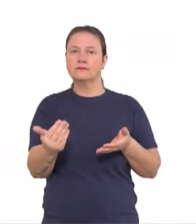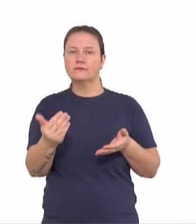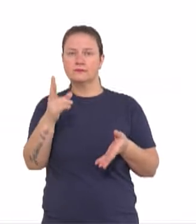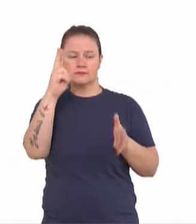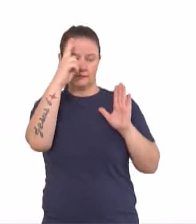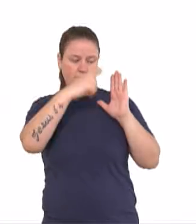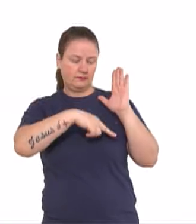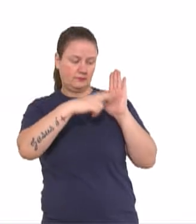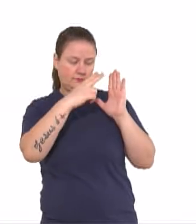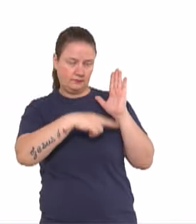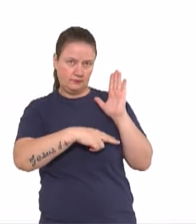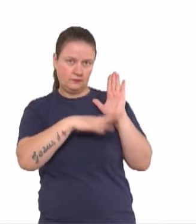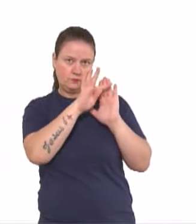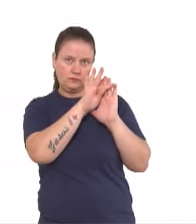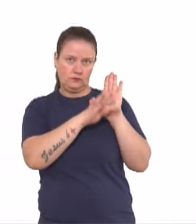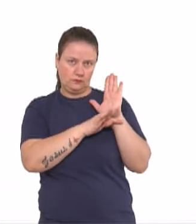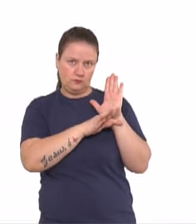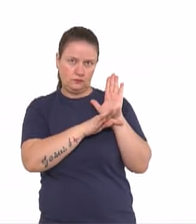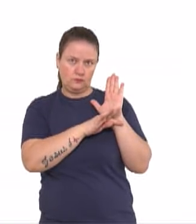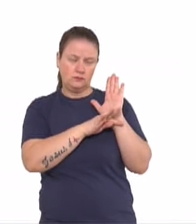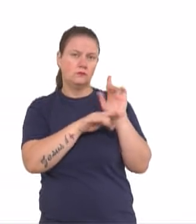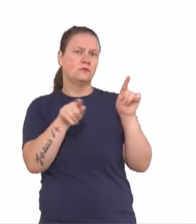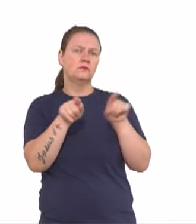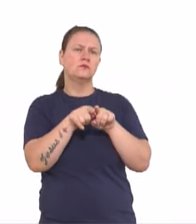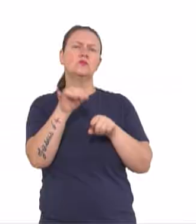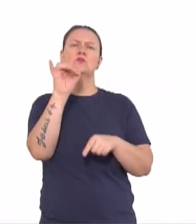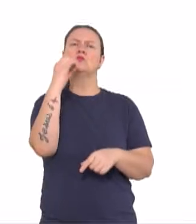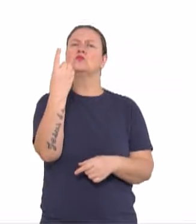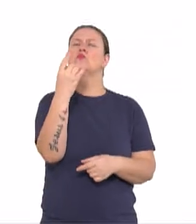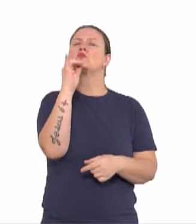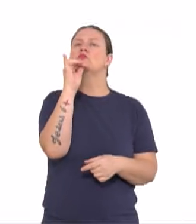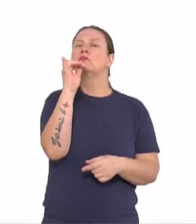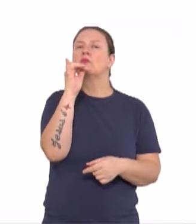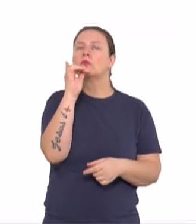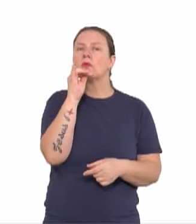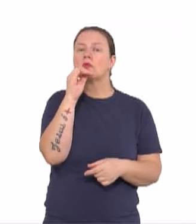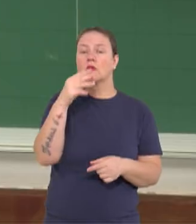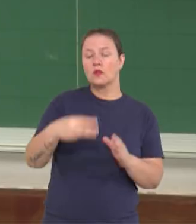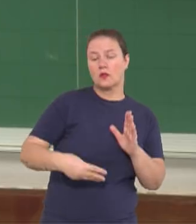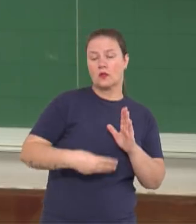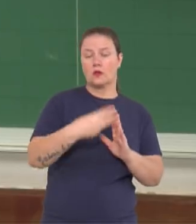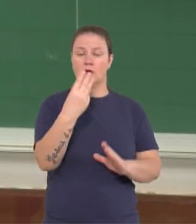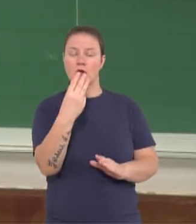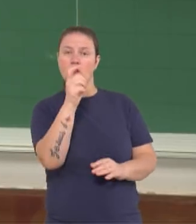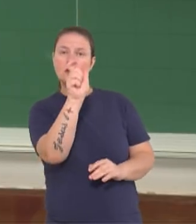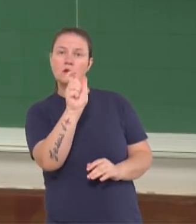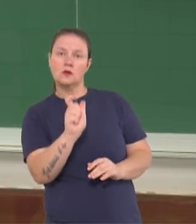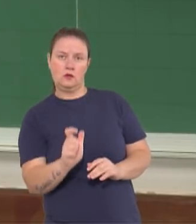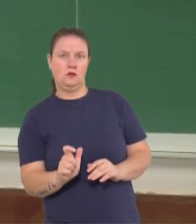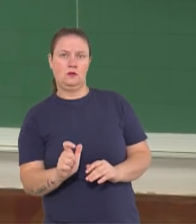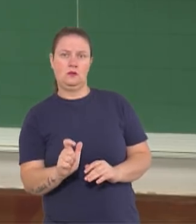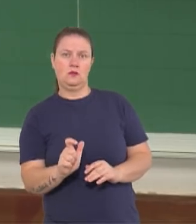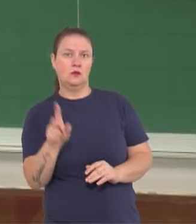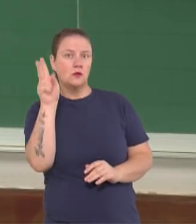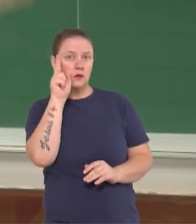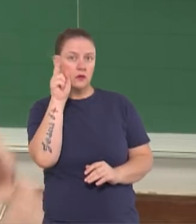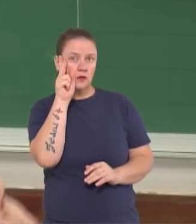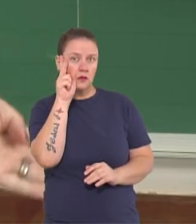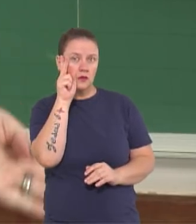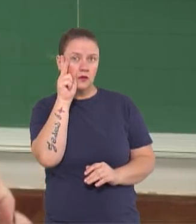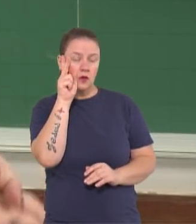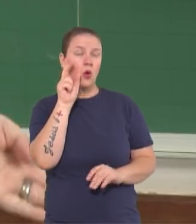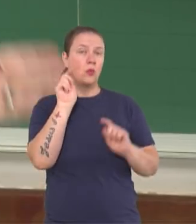reler o texto e citar um exemplo de frase em terceira pessoa, né? Lembrando que pode ser a terceira pessoa